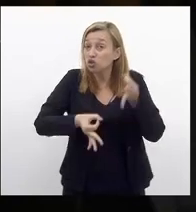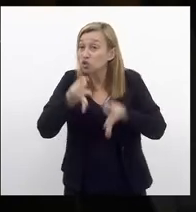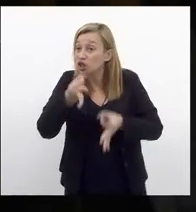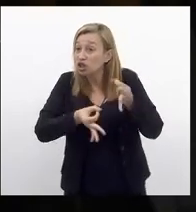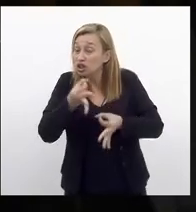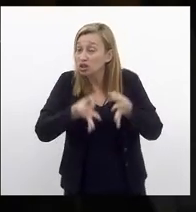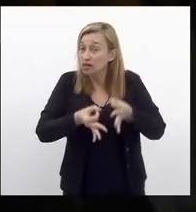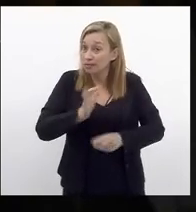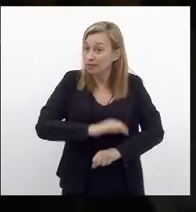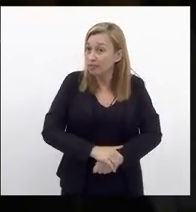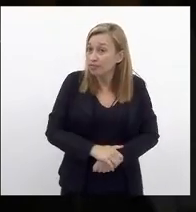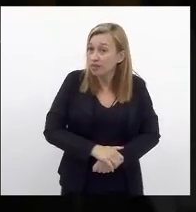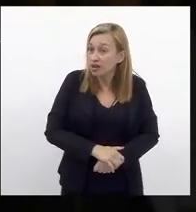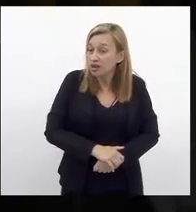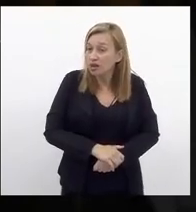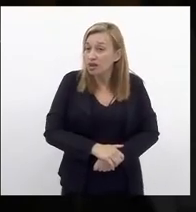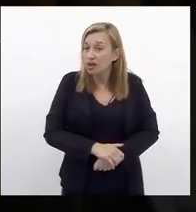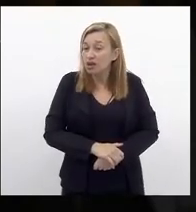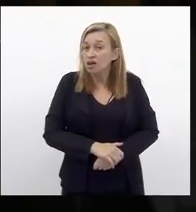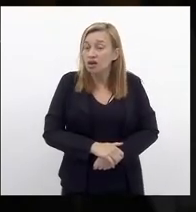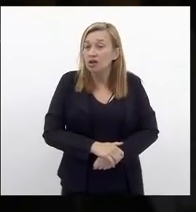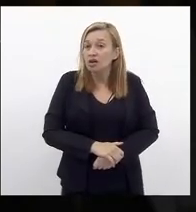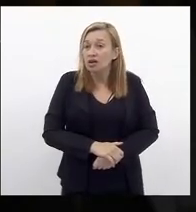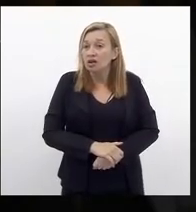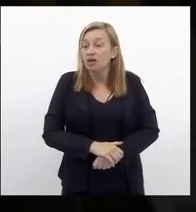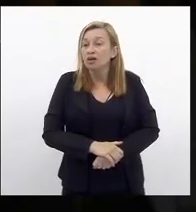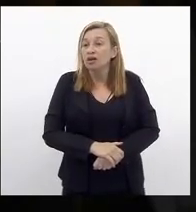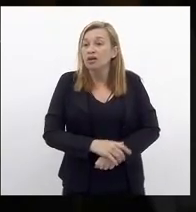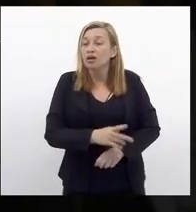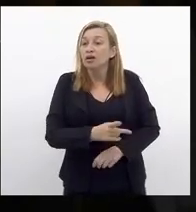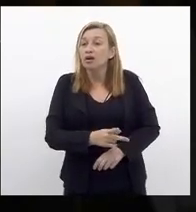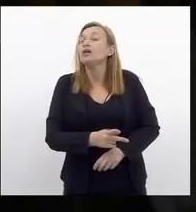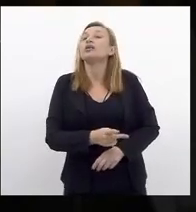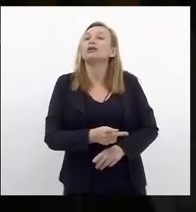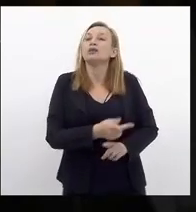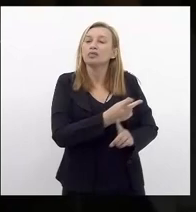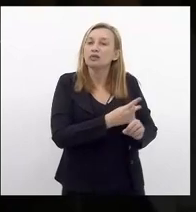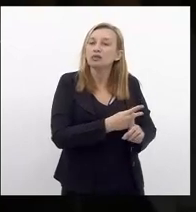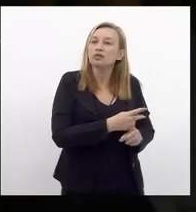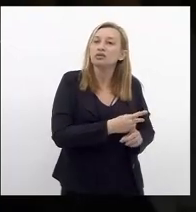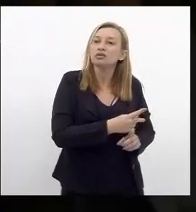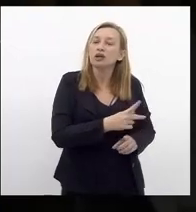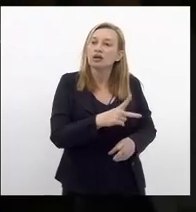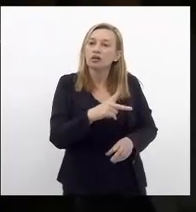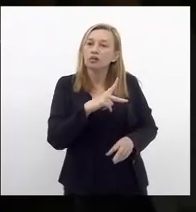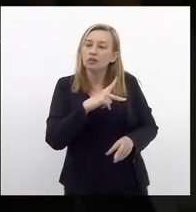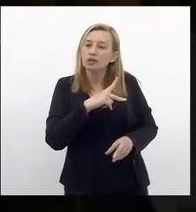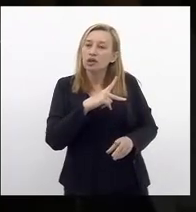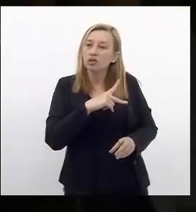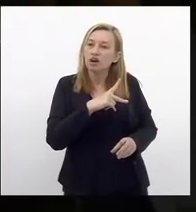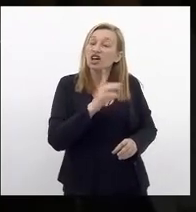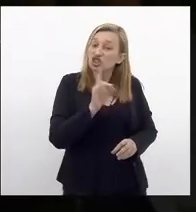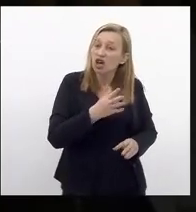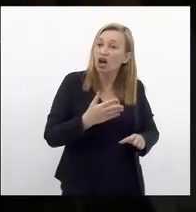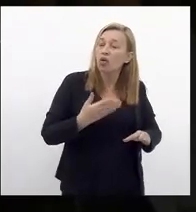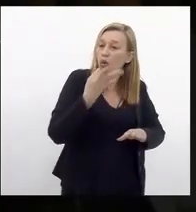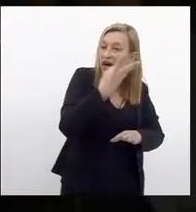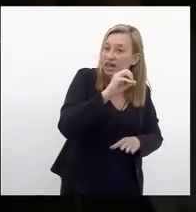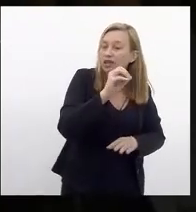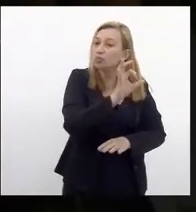processual com a iniciativa privada Deputado você já entra conseguindo quarenta por cento de